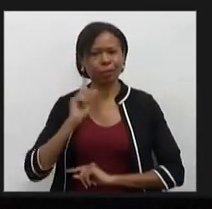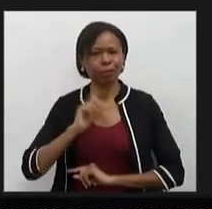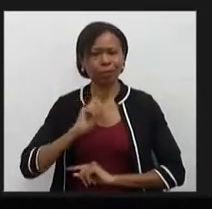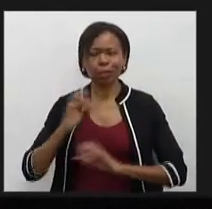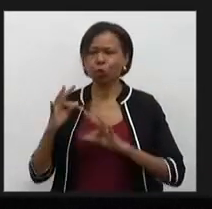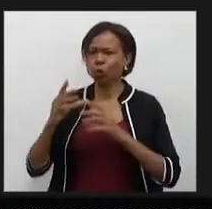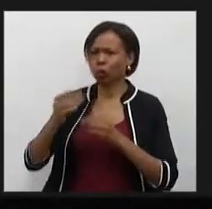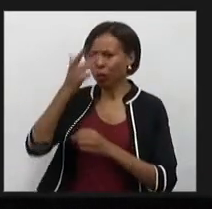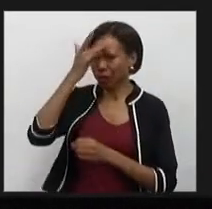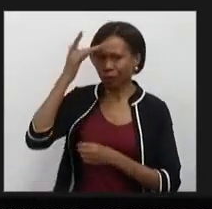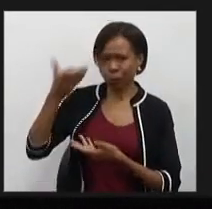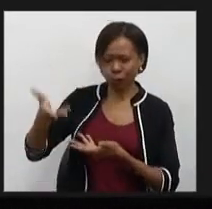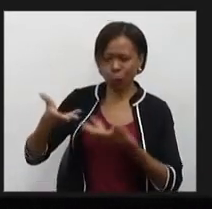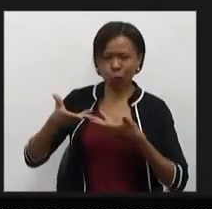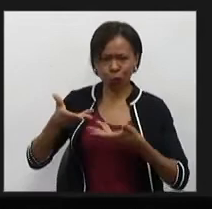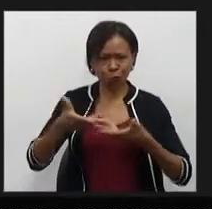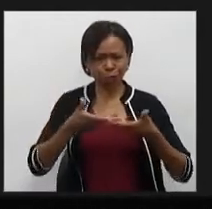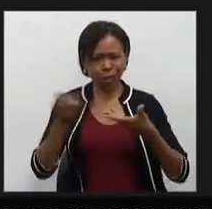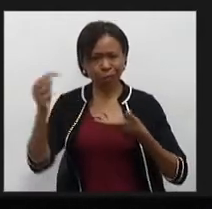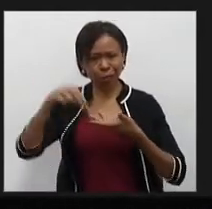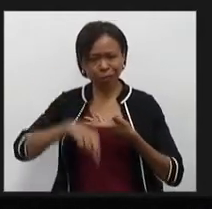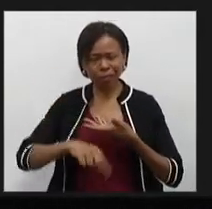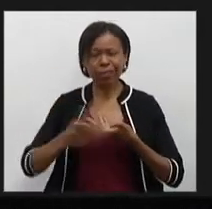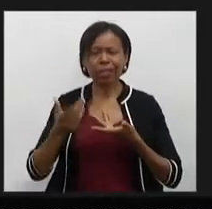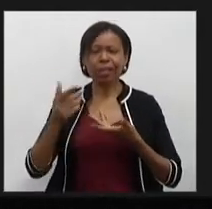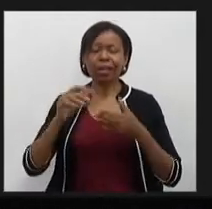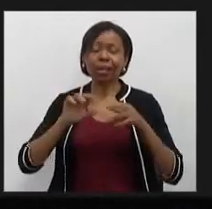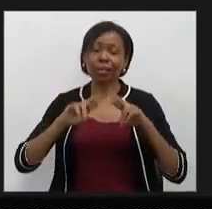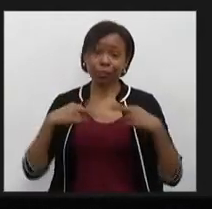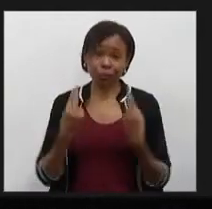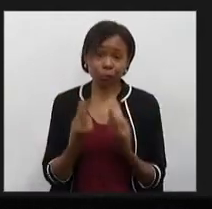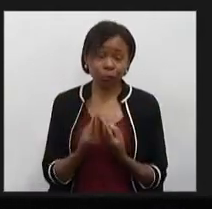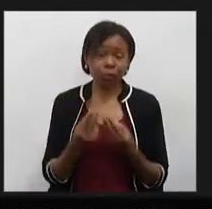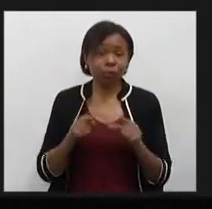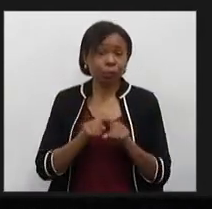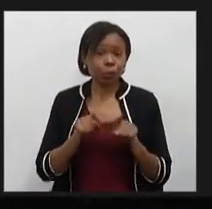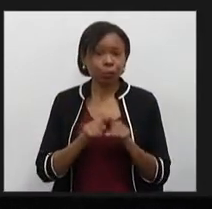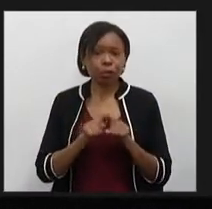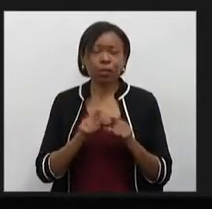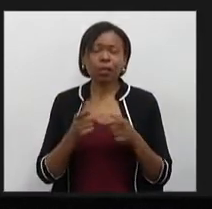audiência, inclusive pelos convites e pela...